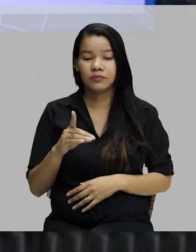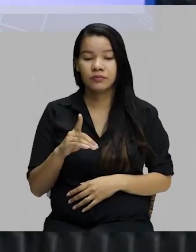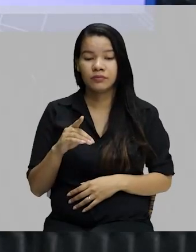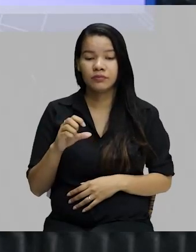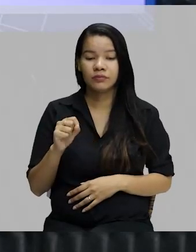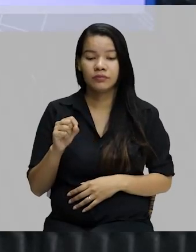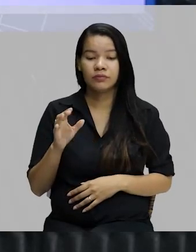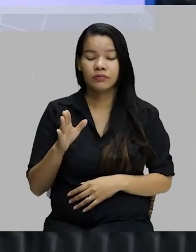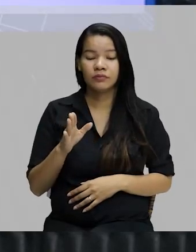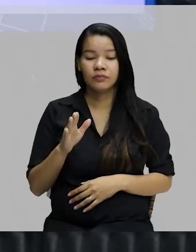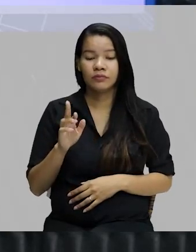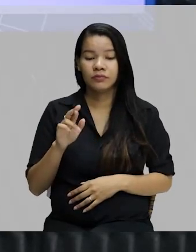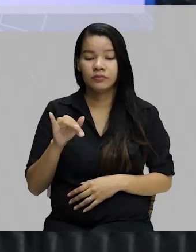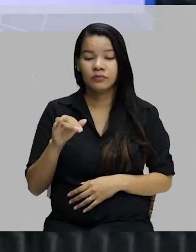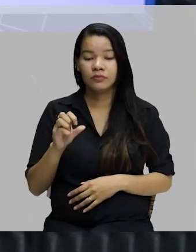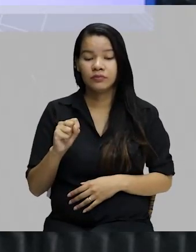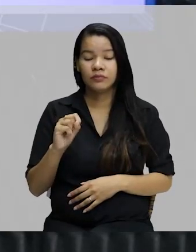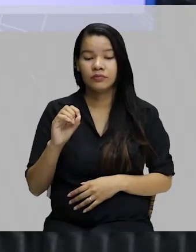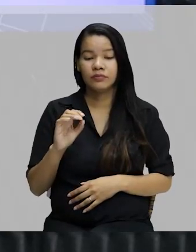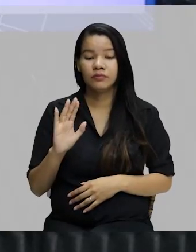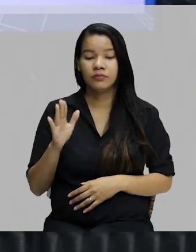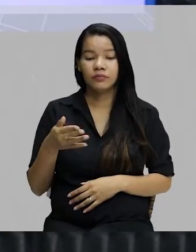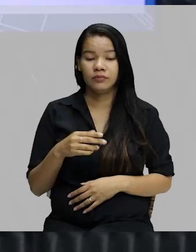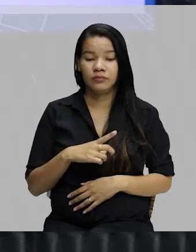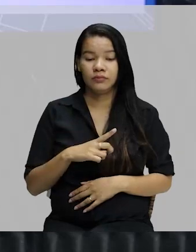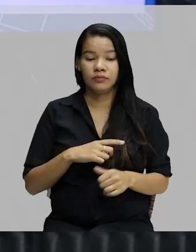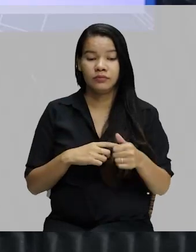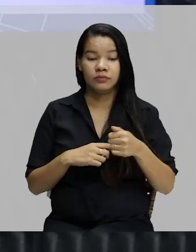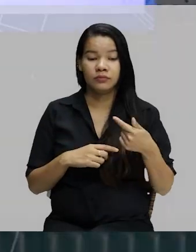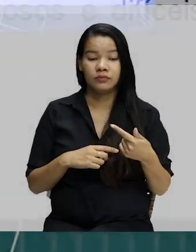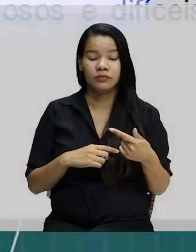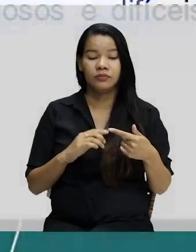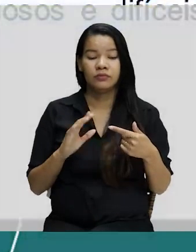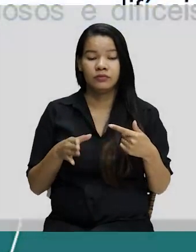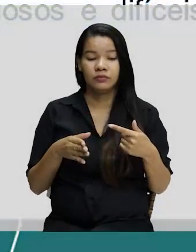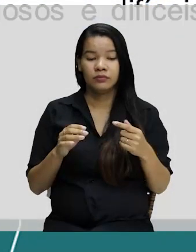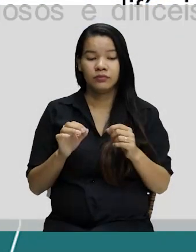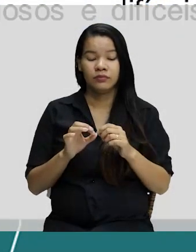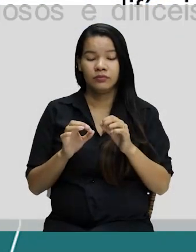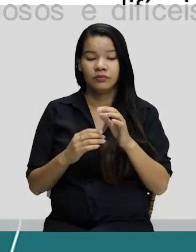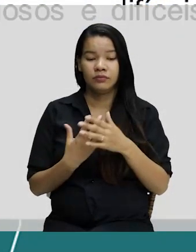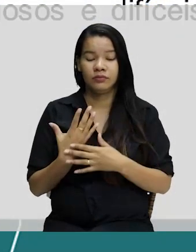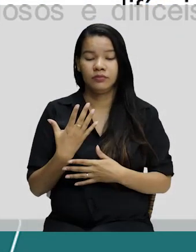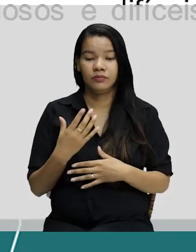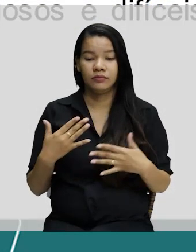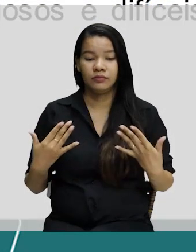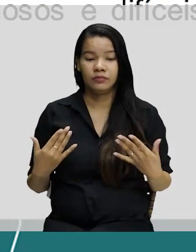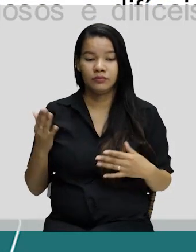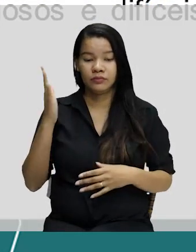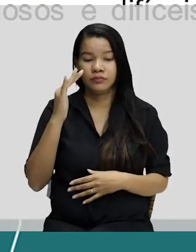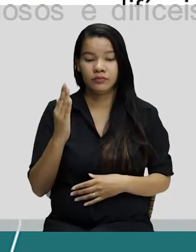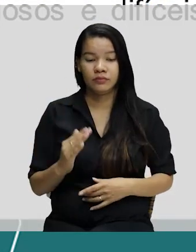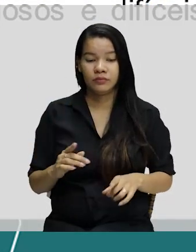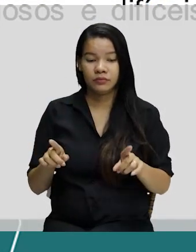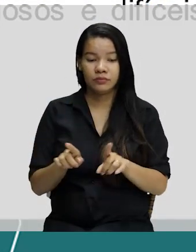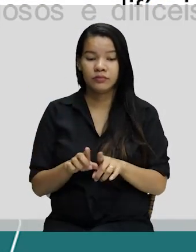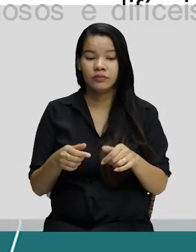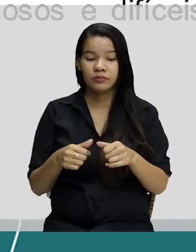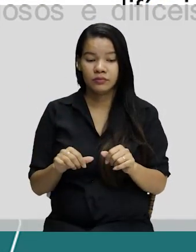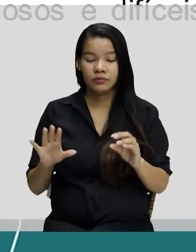processo de construção. Então, o Brasil também está inserido no programa nuclear,